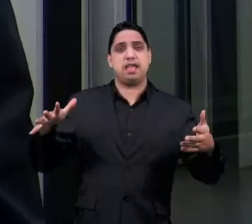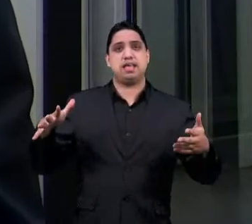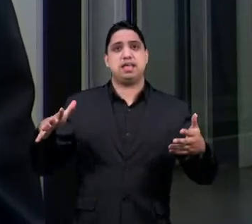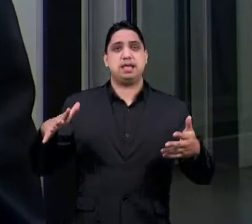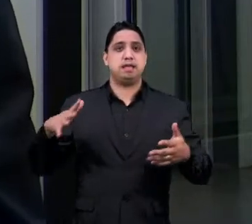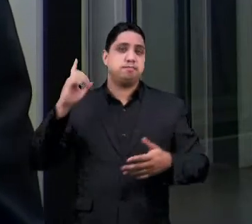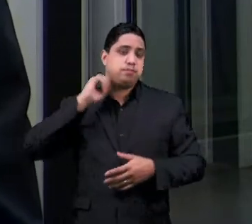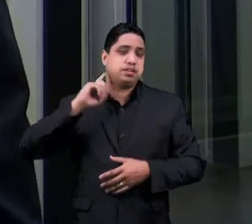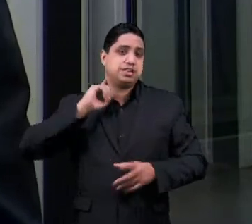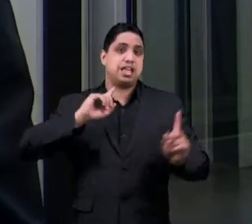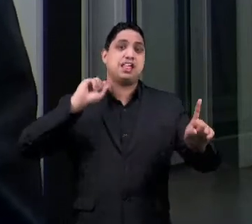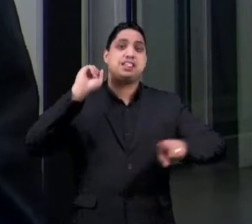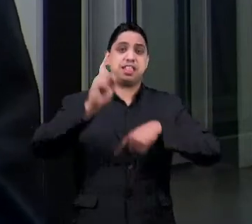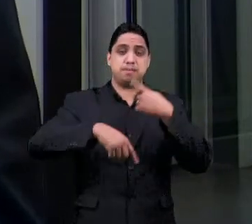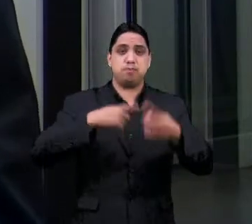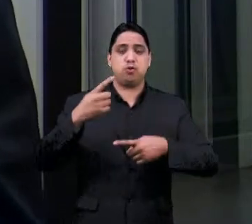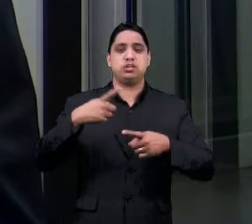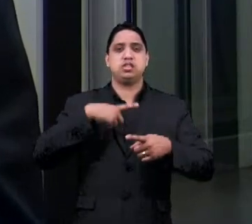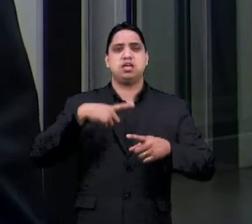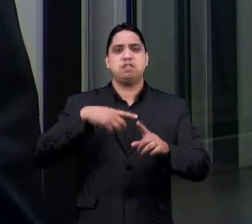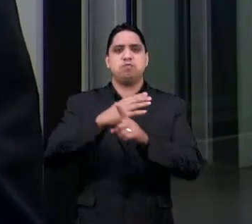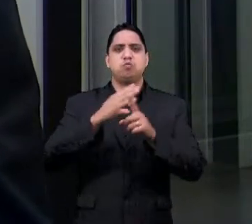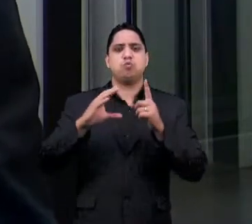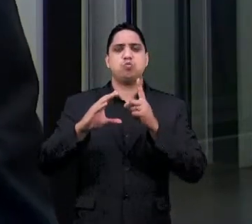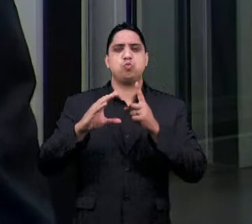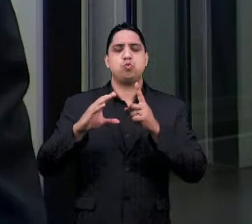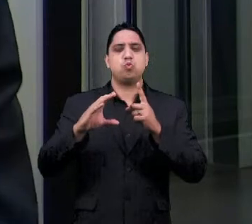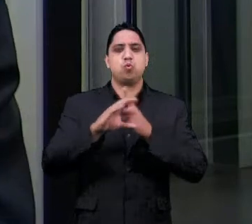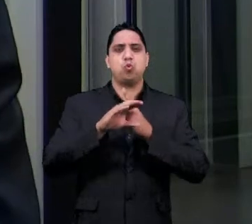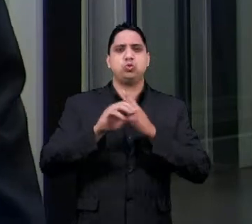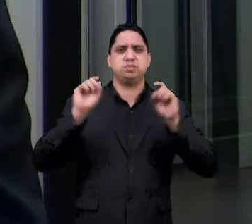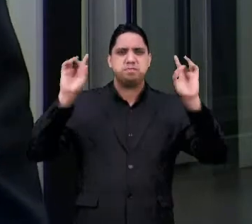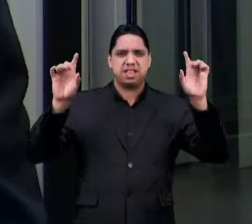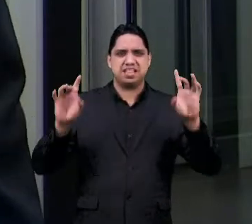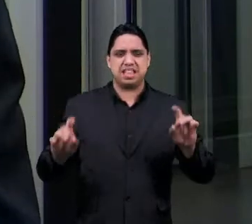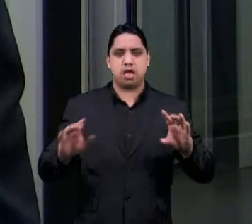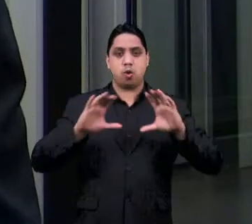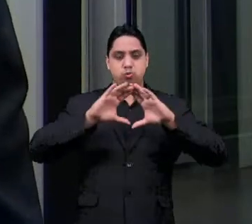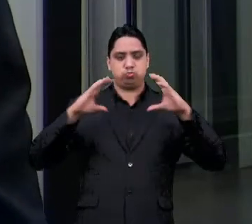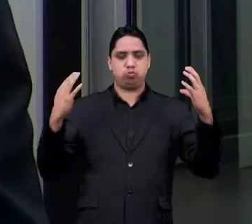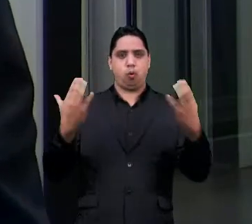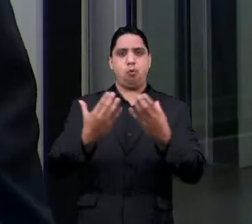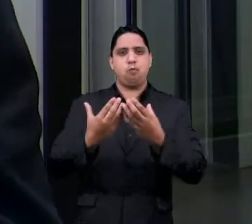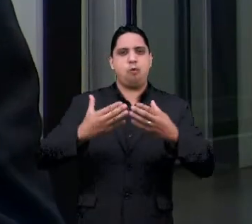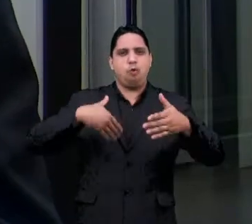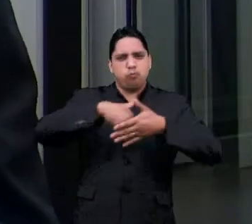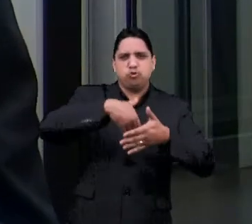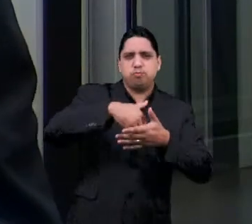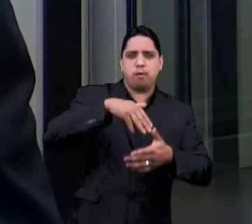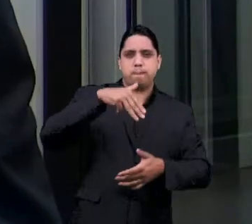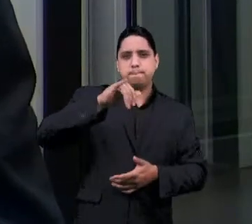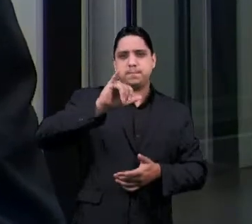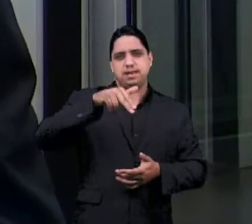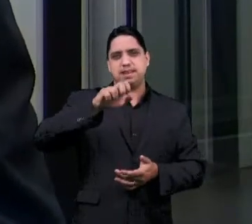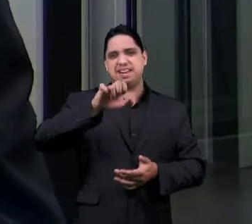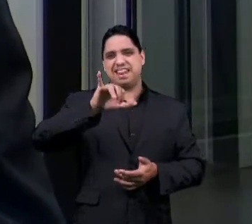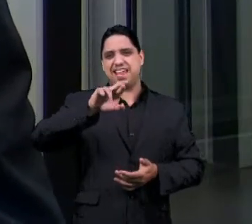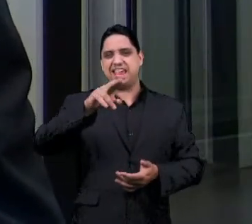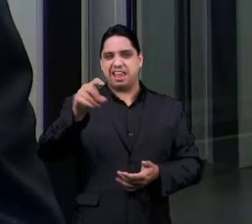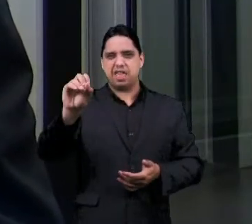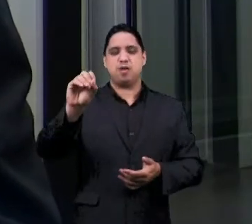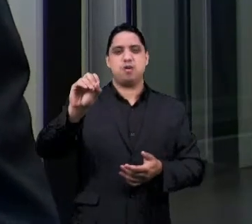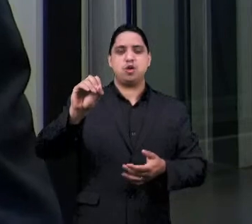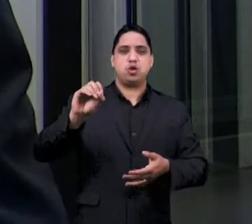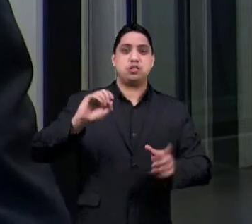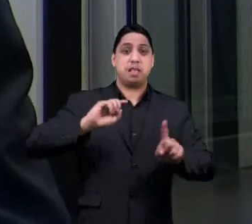houve também um crescimento muito grande. Então, nós tivemos 2 fases importantes de crescimento, que foi esse, assim, início dos